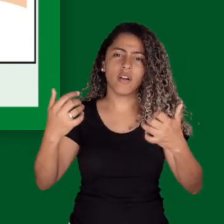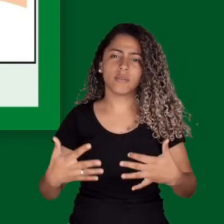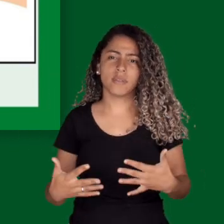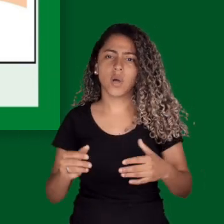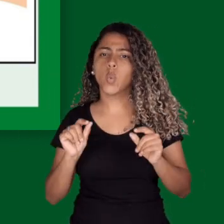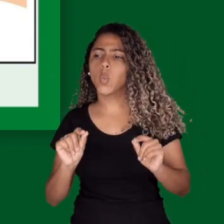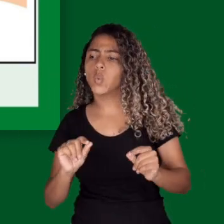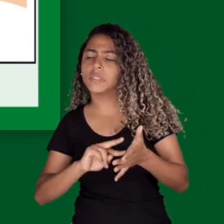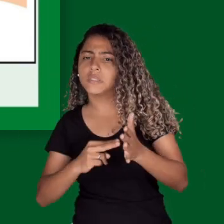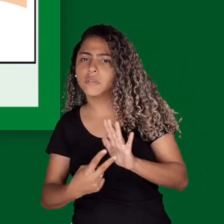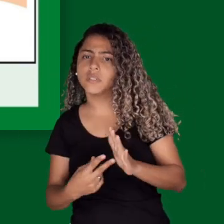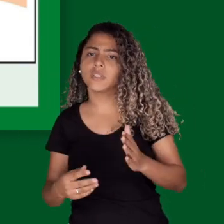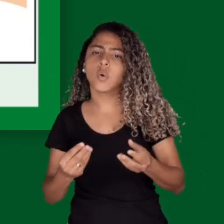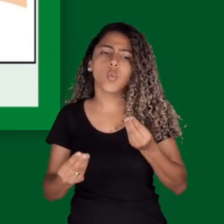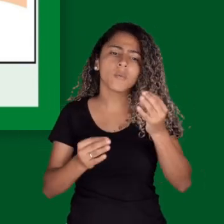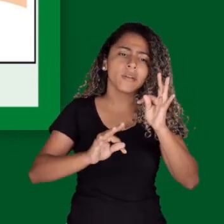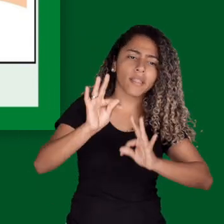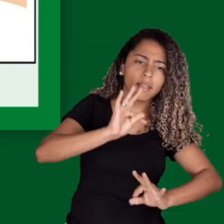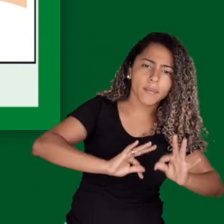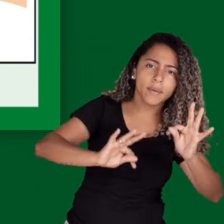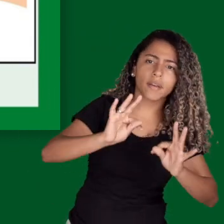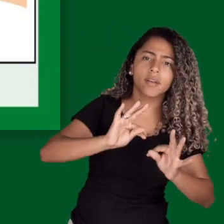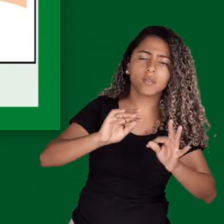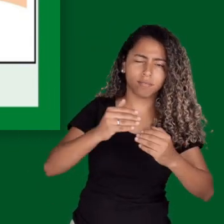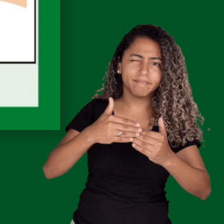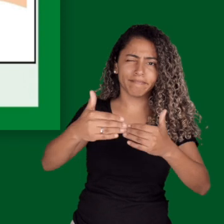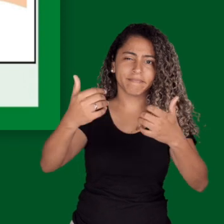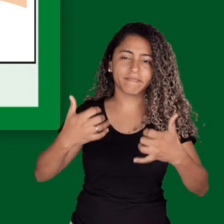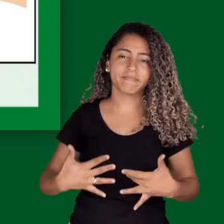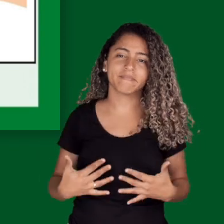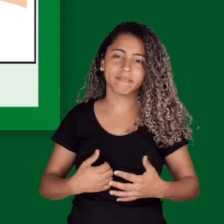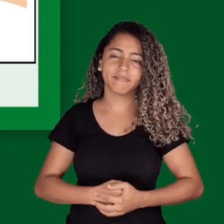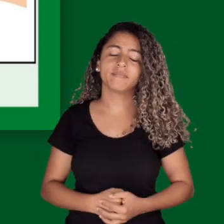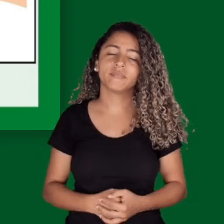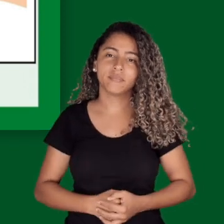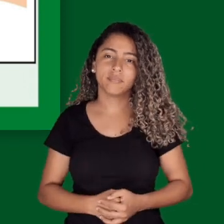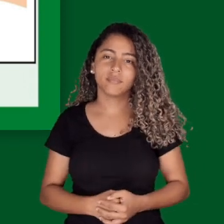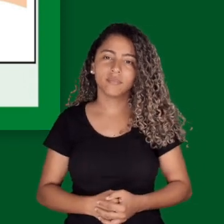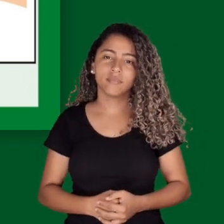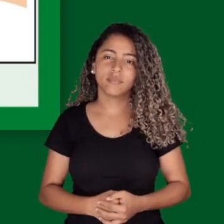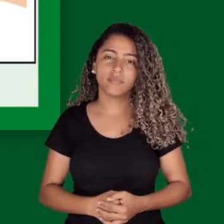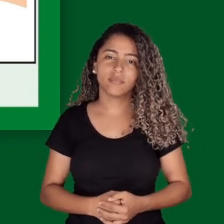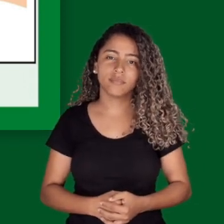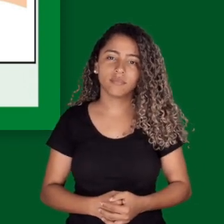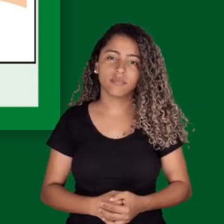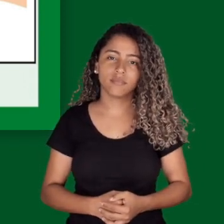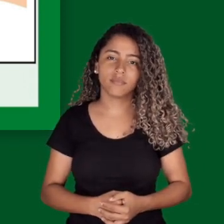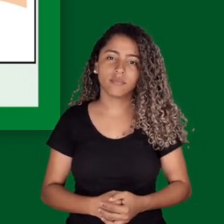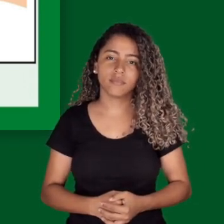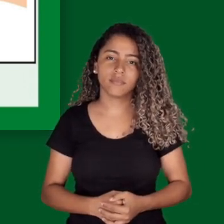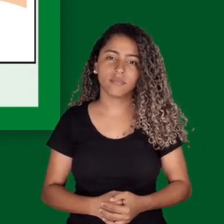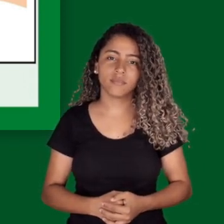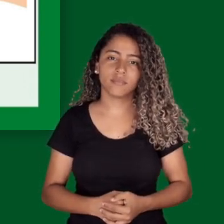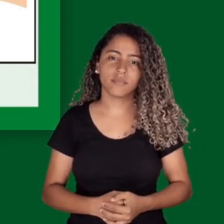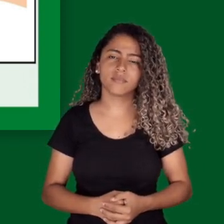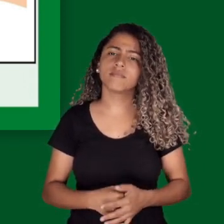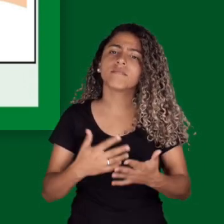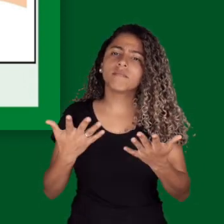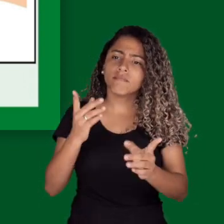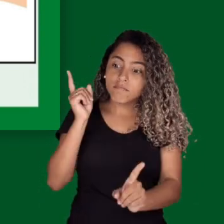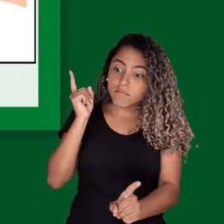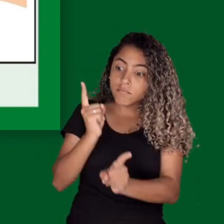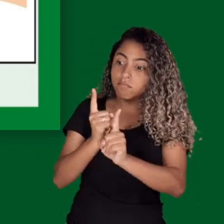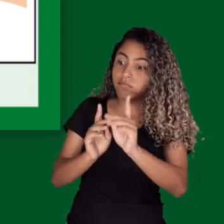com o significado, o tratamento para essas duas situações. Então, a gente vai conseguir detectar esses quadros de hiper